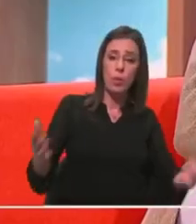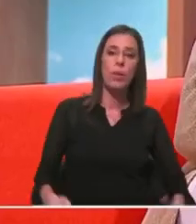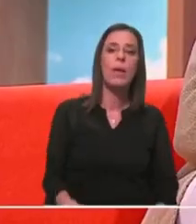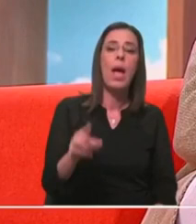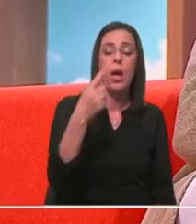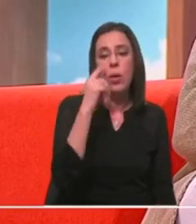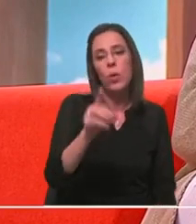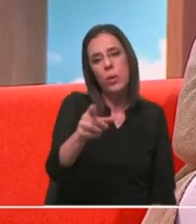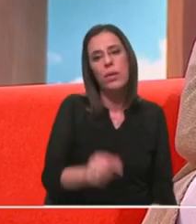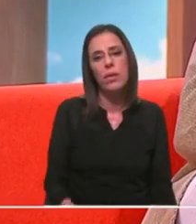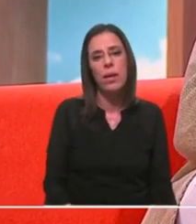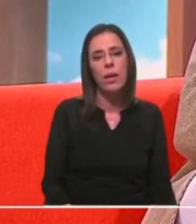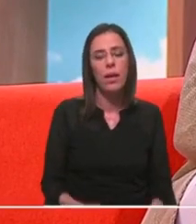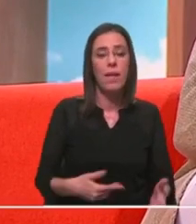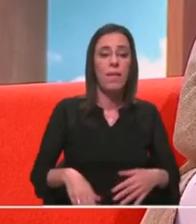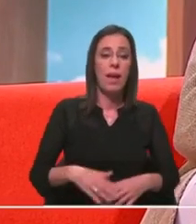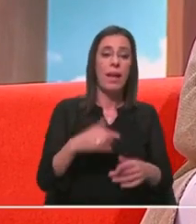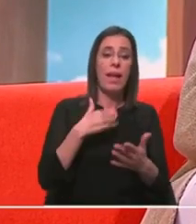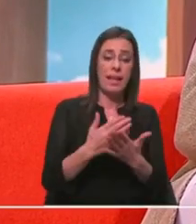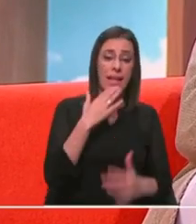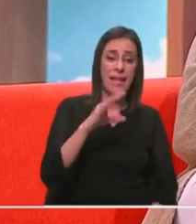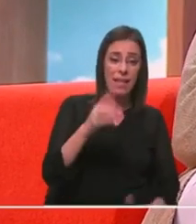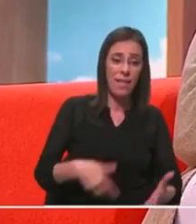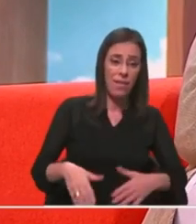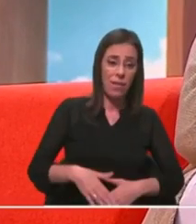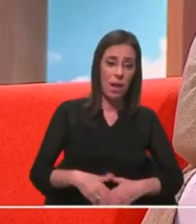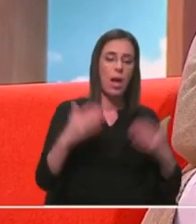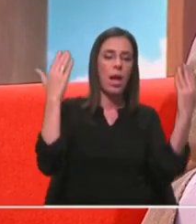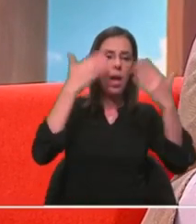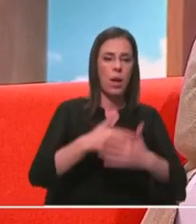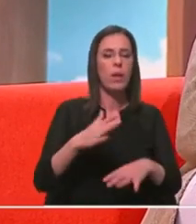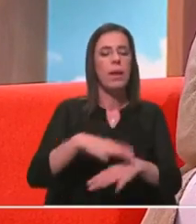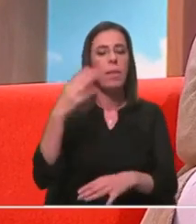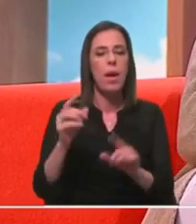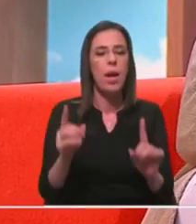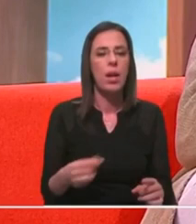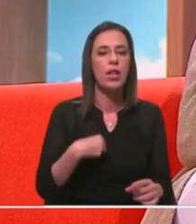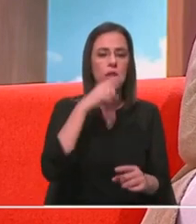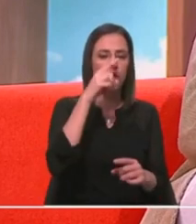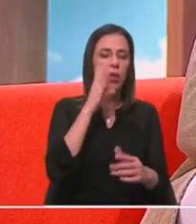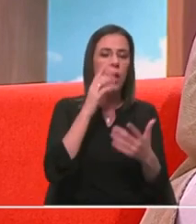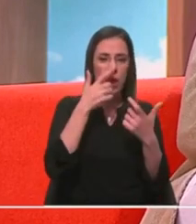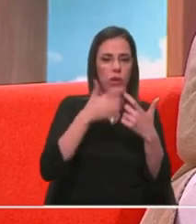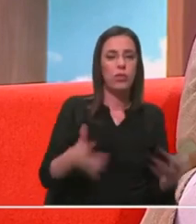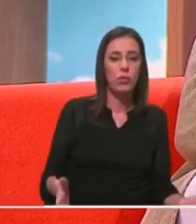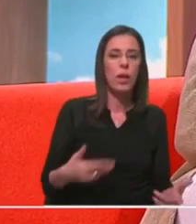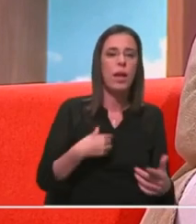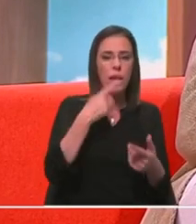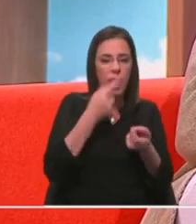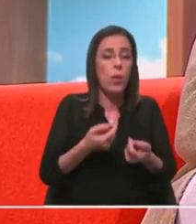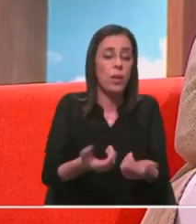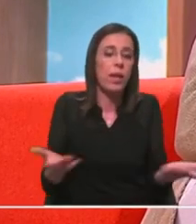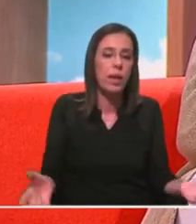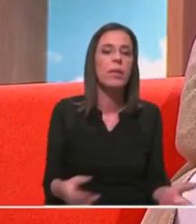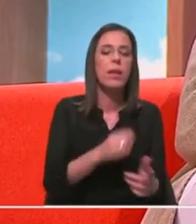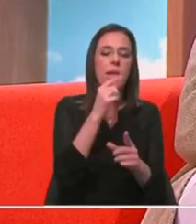aqui não se vê mas usei fraldas até aos 6 anos fraldas durante o dia durante a noite usei até mais tarde fazia is na cama eh era incontinente e